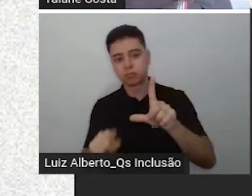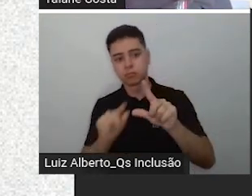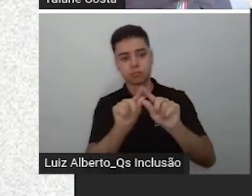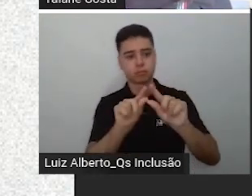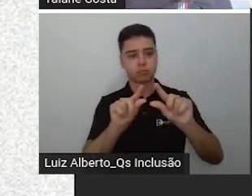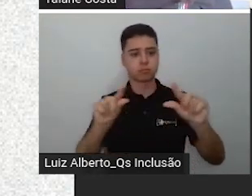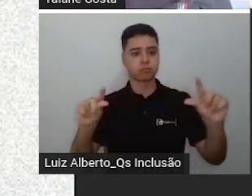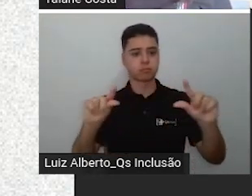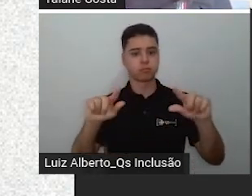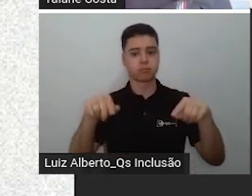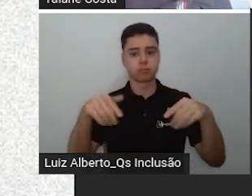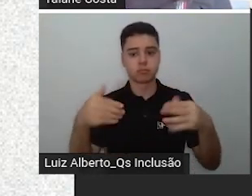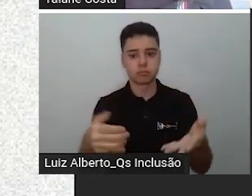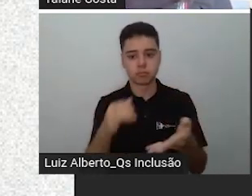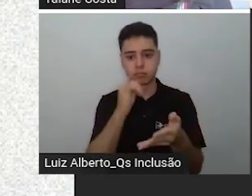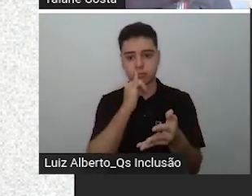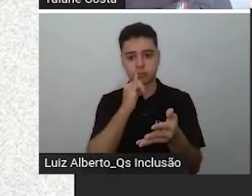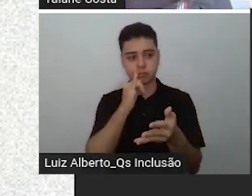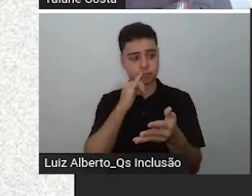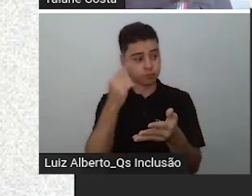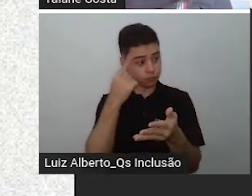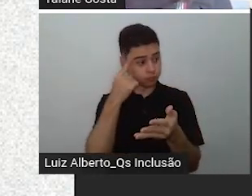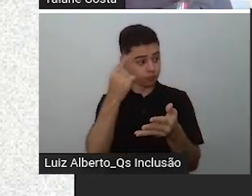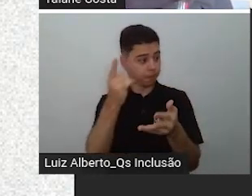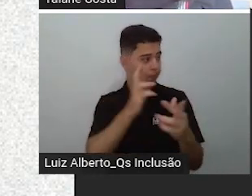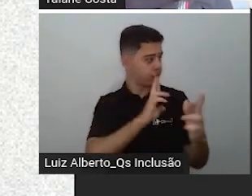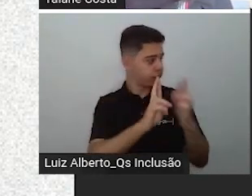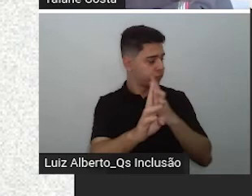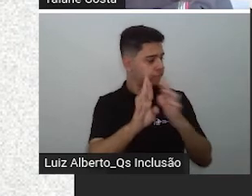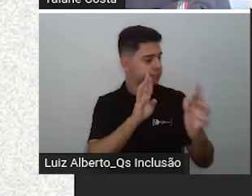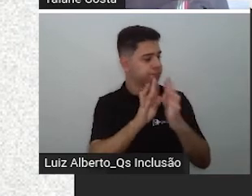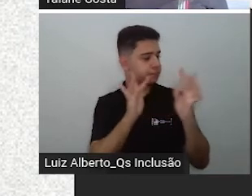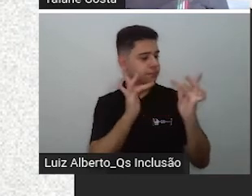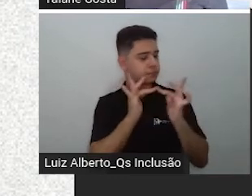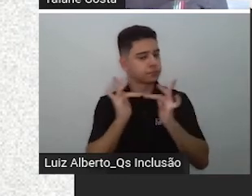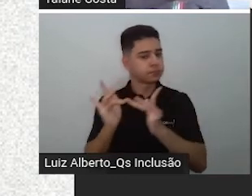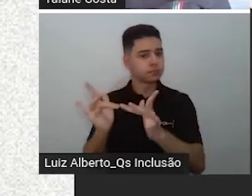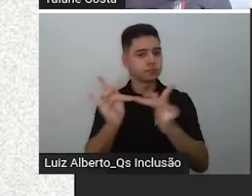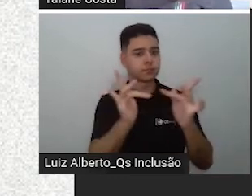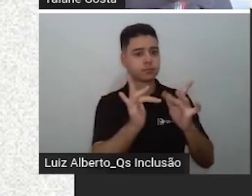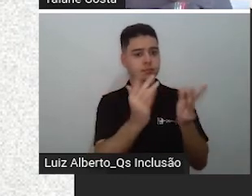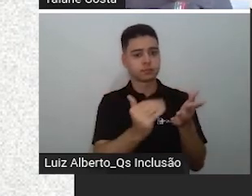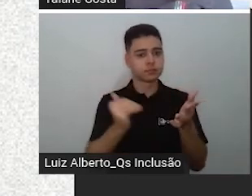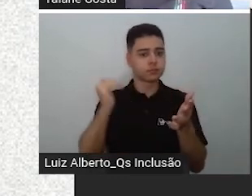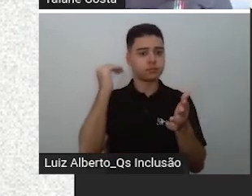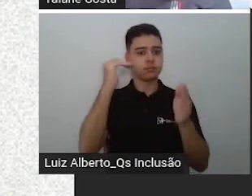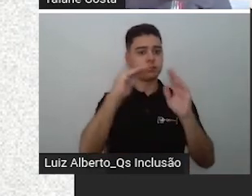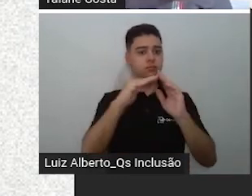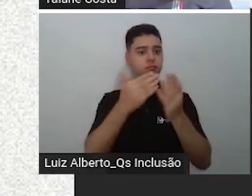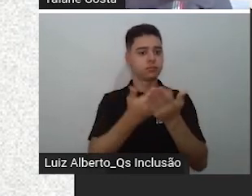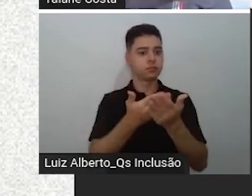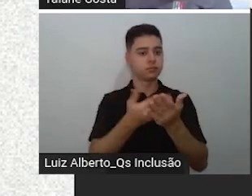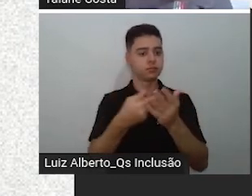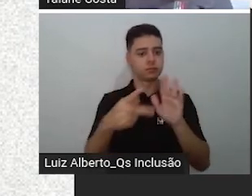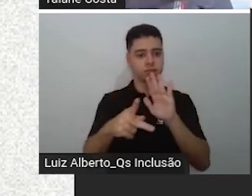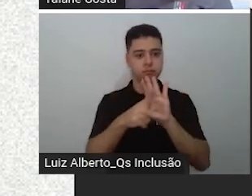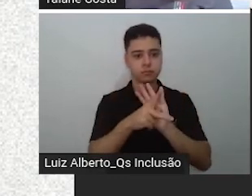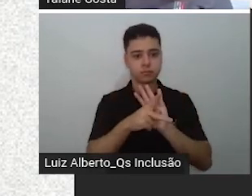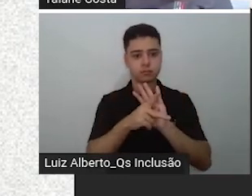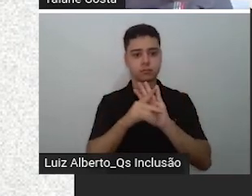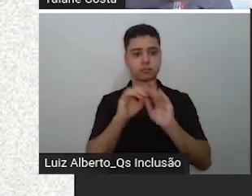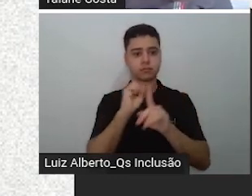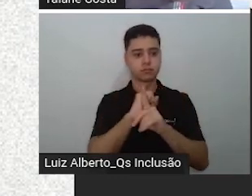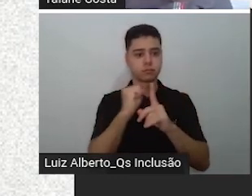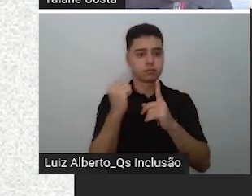né? A ideia é fazer uma relação maior com a escola, com a comunidade e